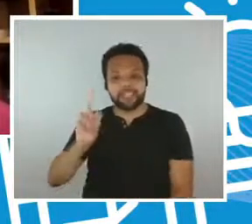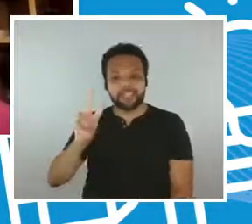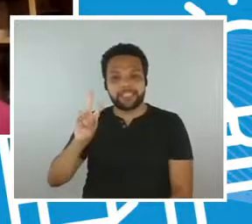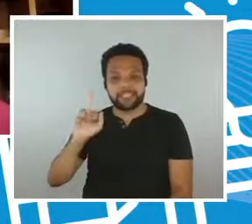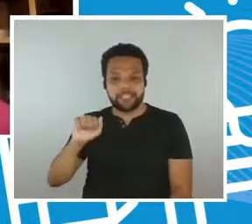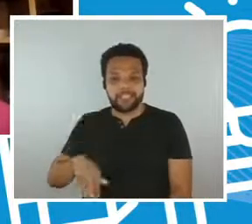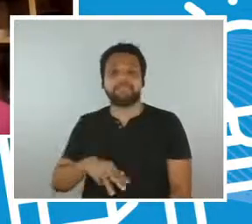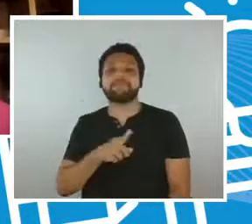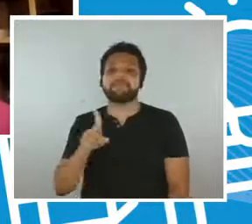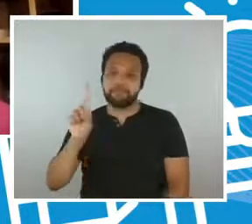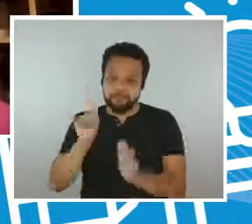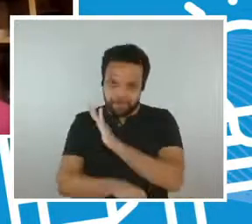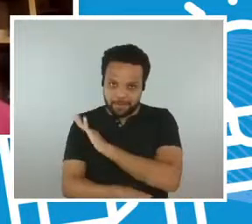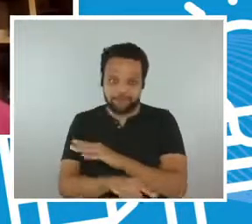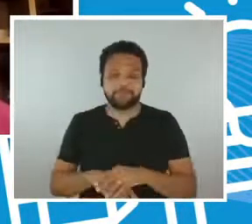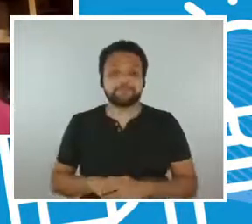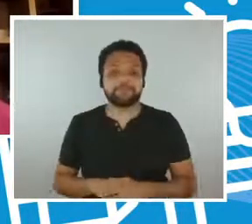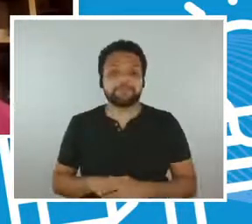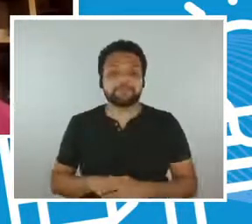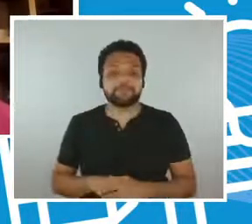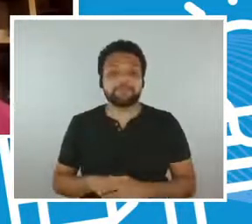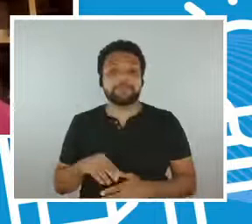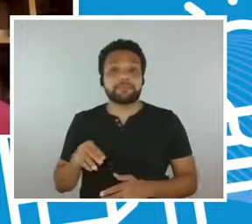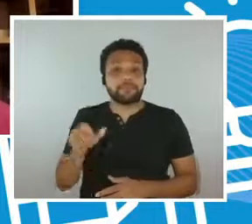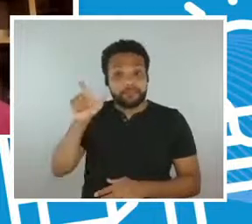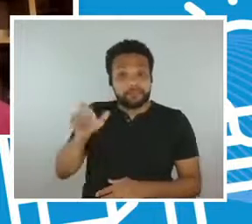certo? Um pouco temeroso,